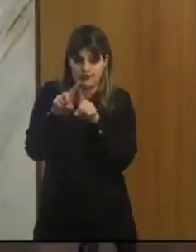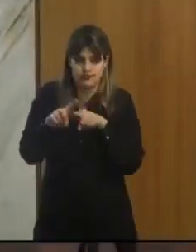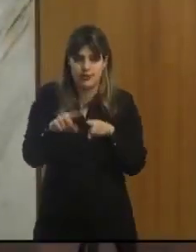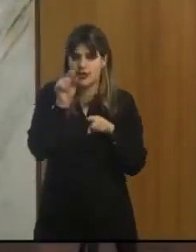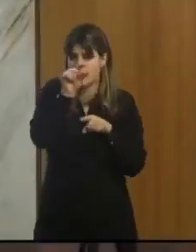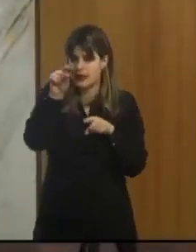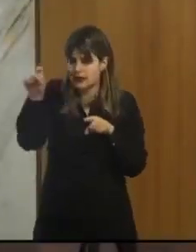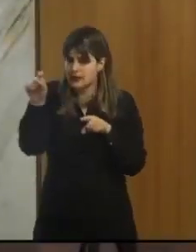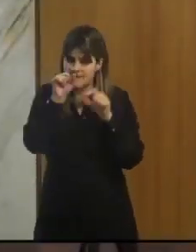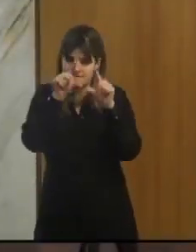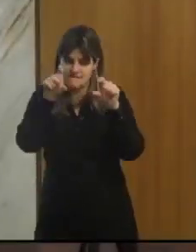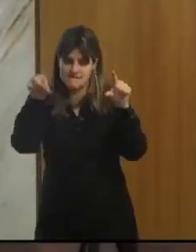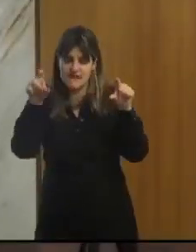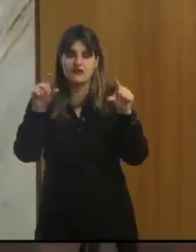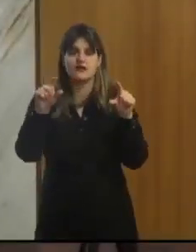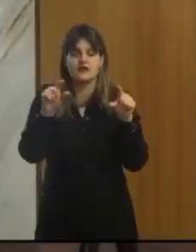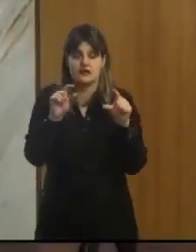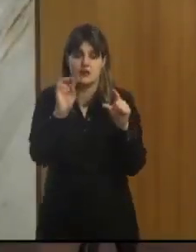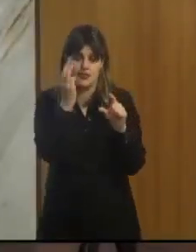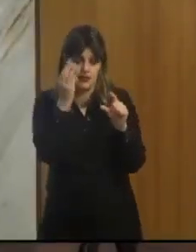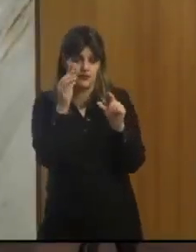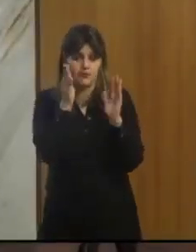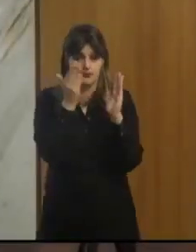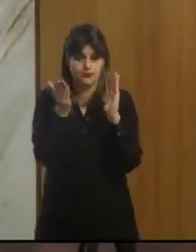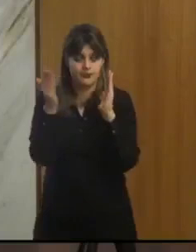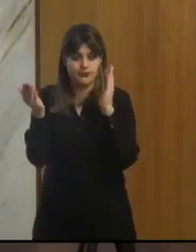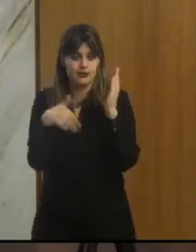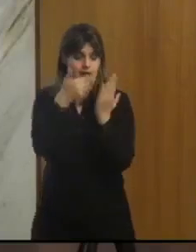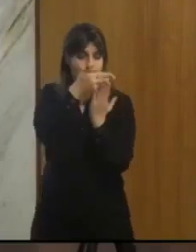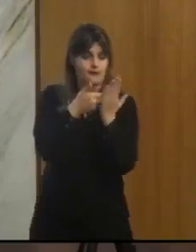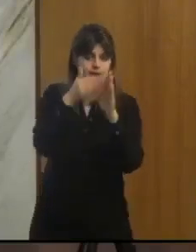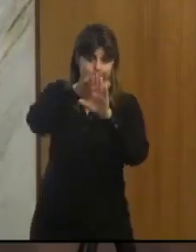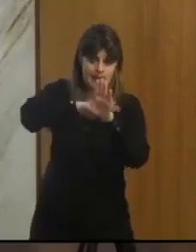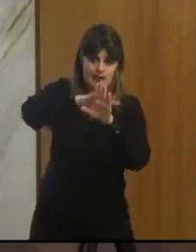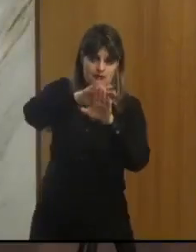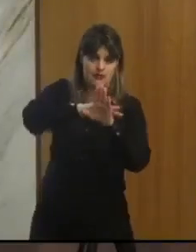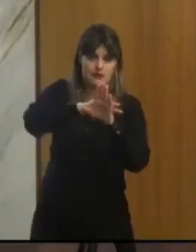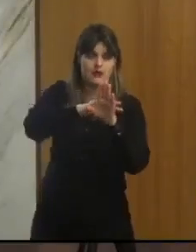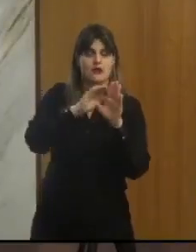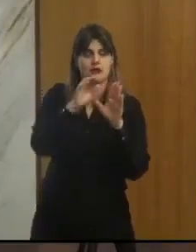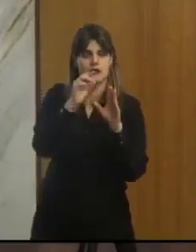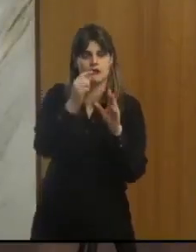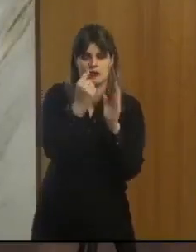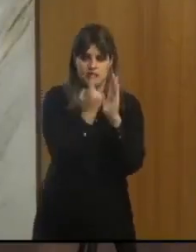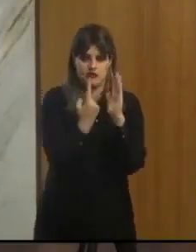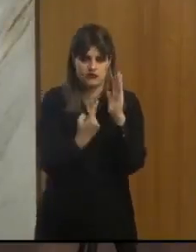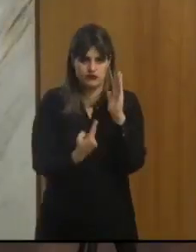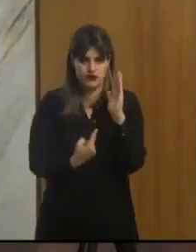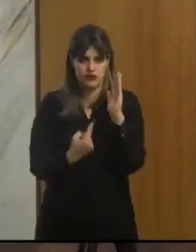letras capitulares, em três faixas, sendo que a primeira da página de rosto tem as esferas armilares que